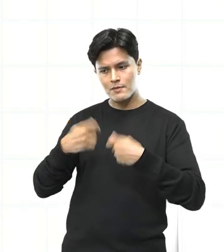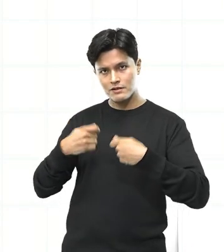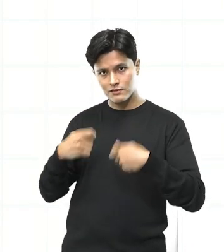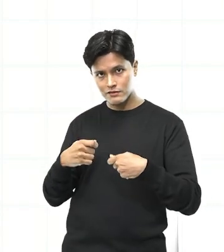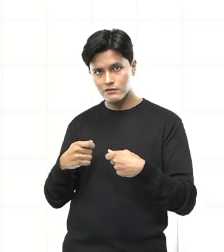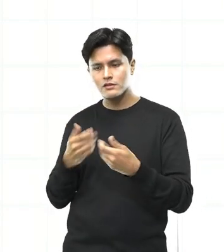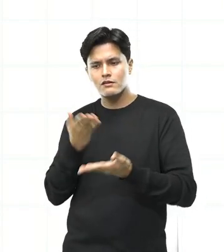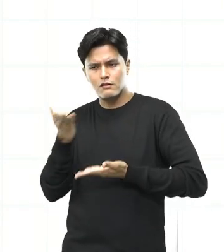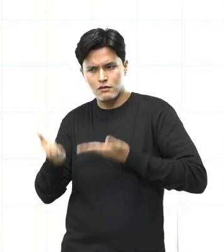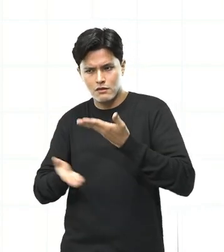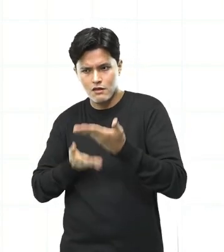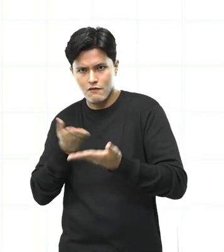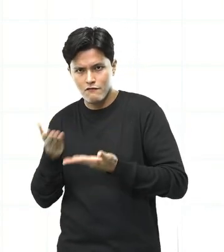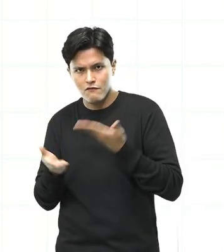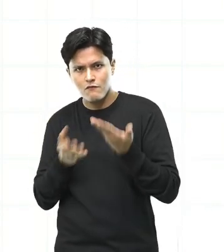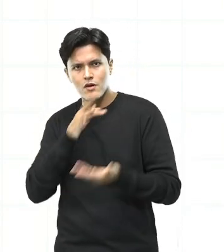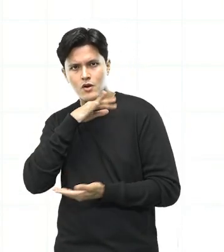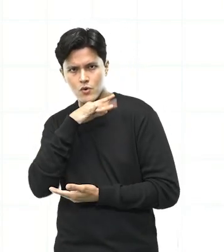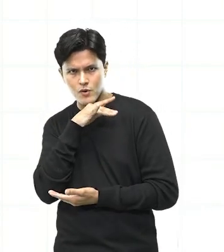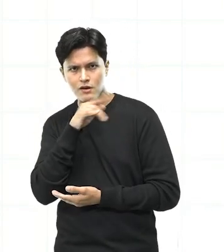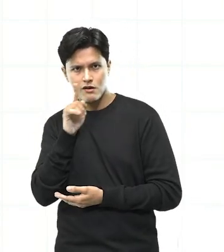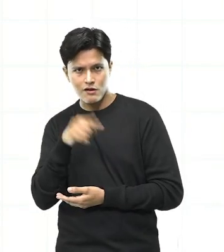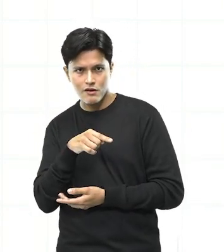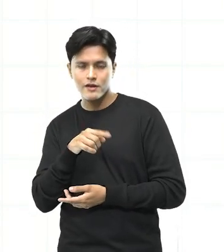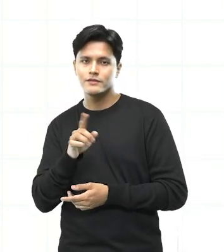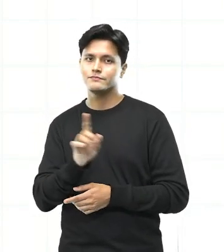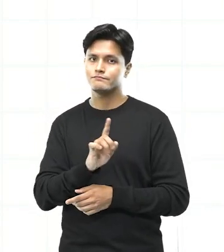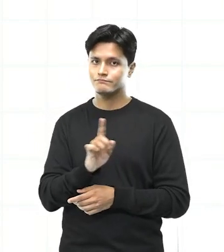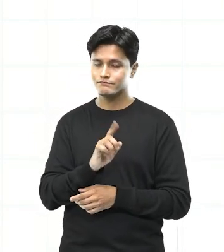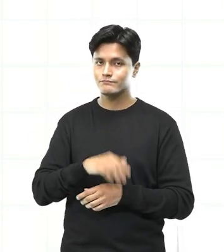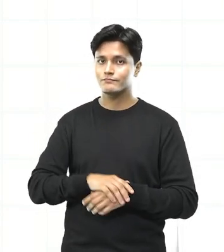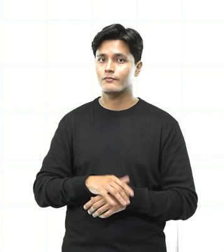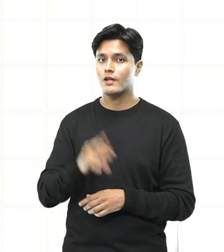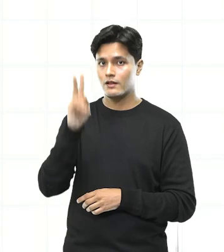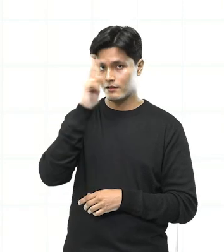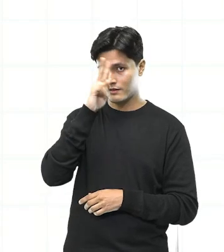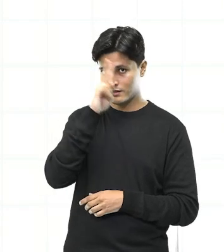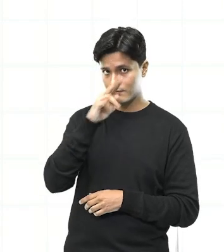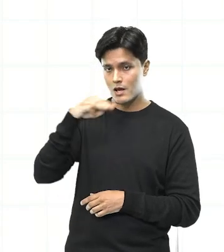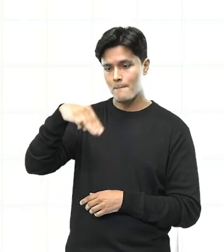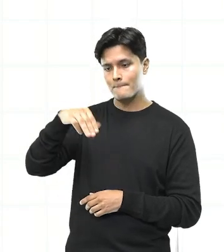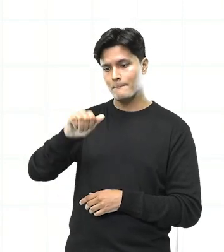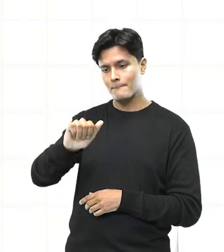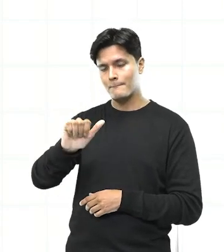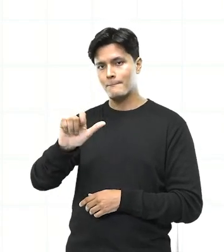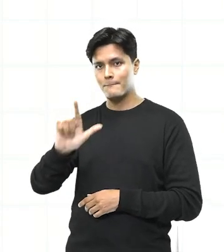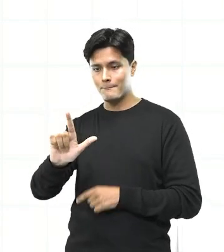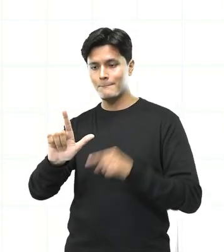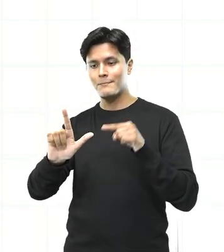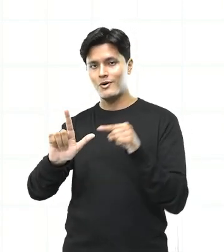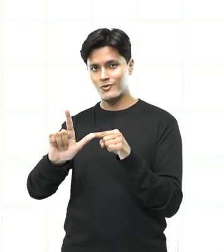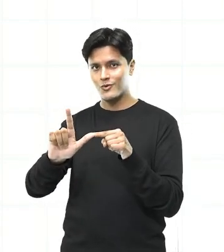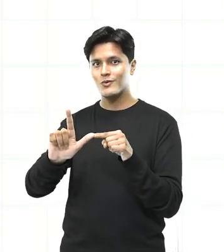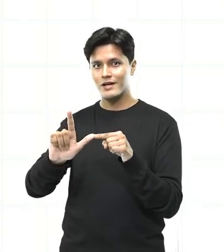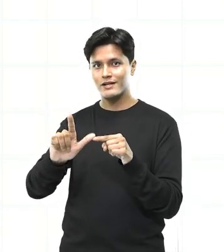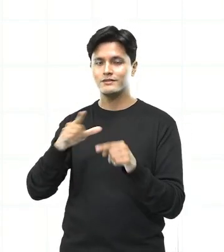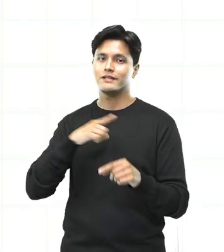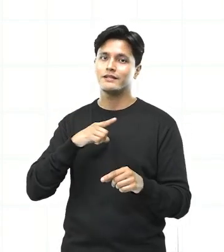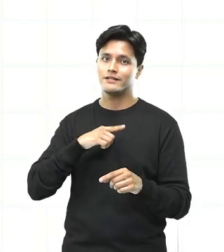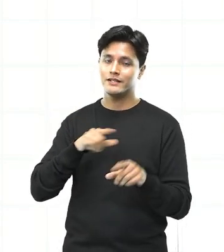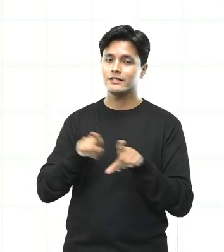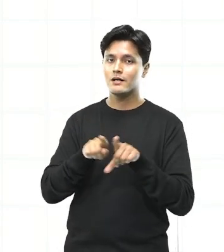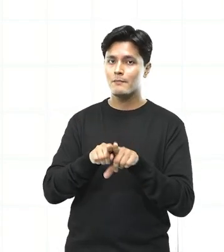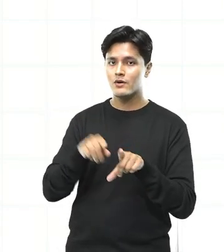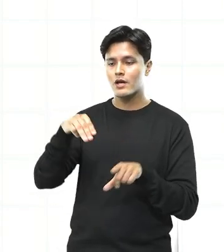é mal com L. O contrário de bom é mal com U. Tá? Então, o melhor meio de ser bem servido é